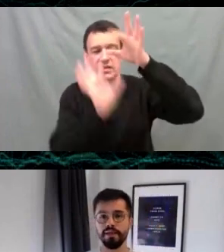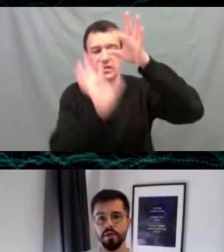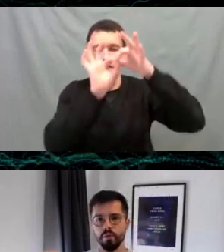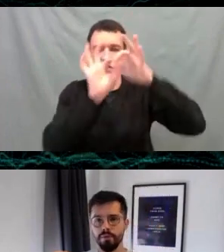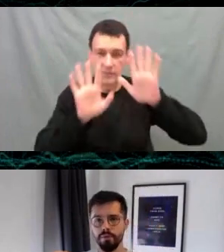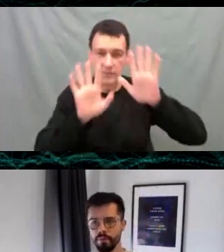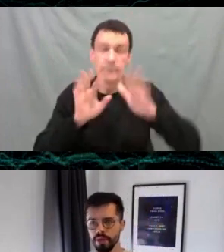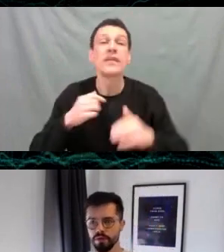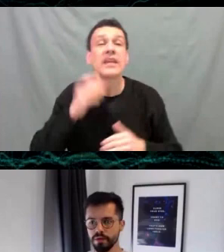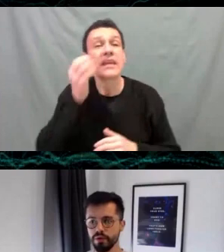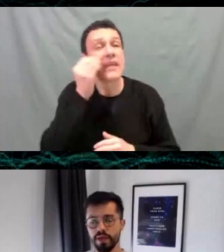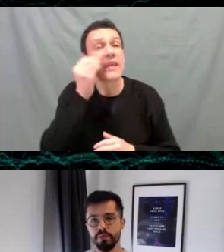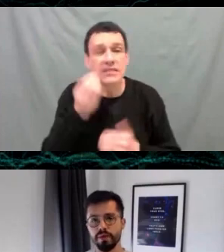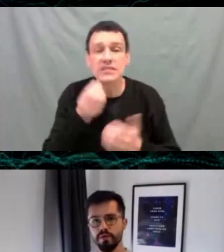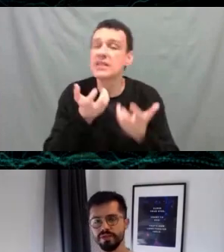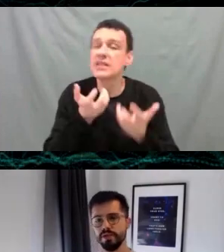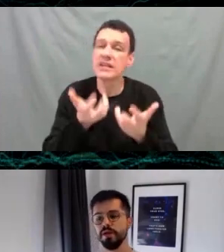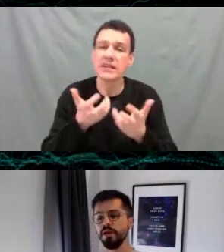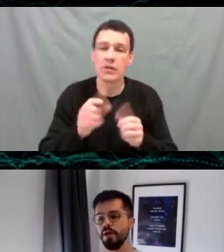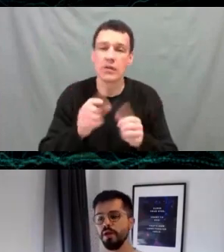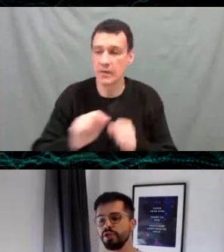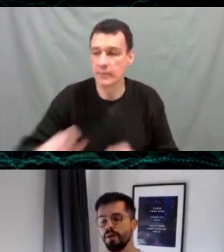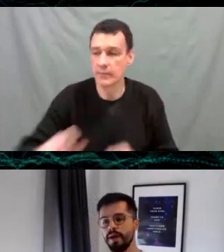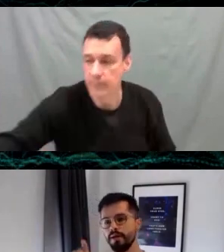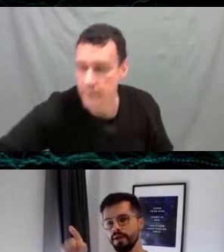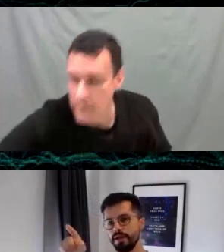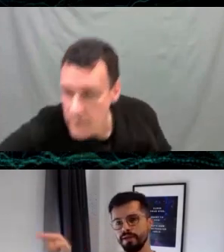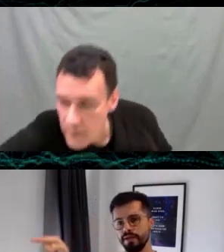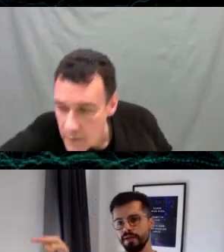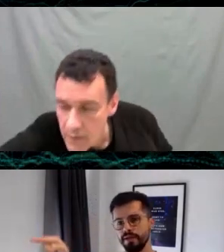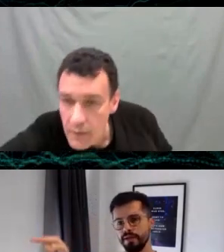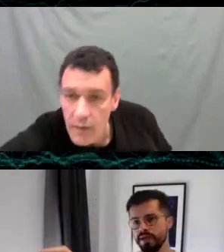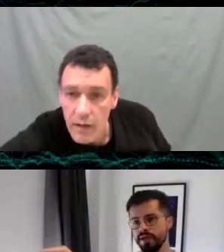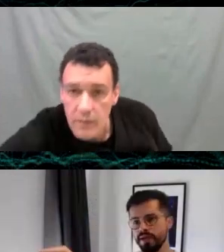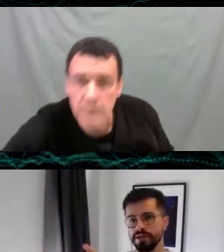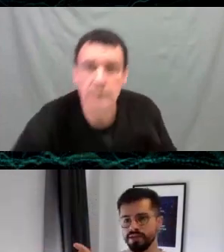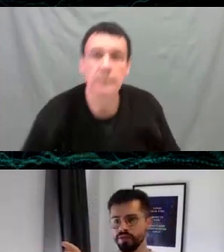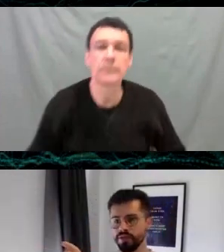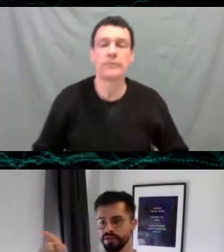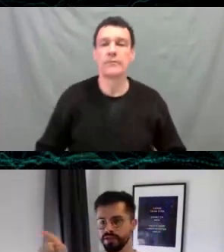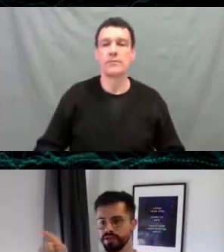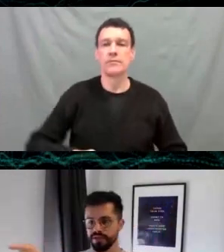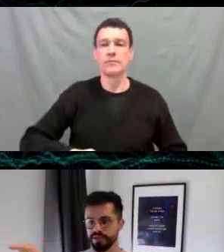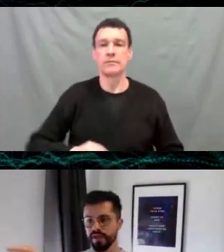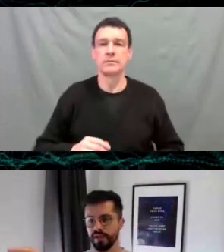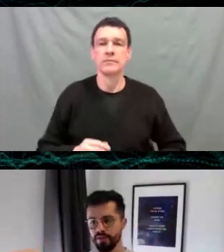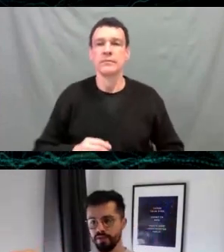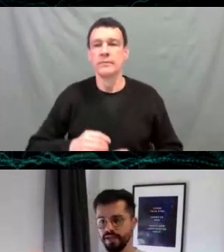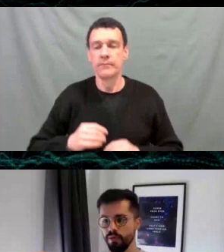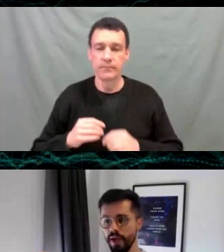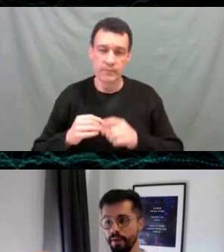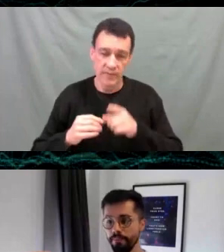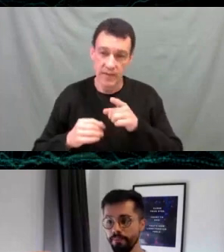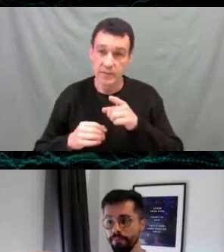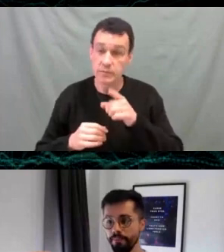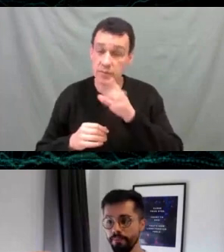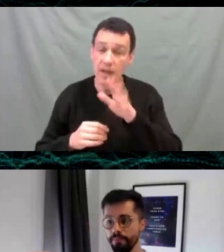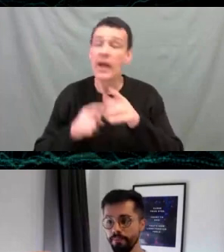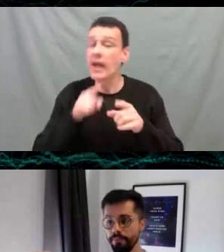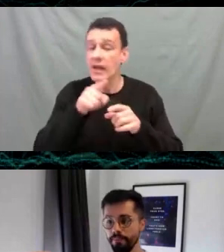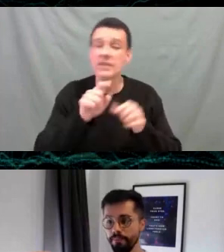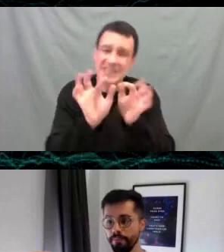esperando é que ele tem um 80 público eu vou fazer eu vou chamar sc2 essa tecido é bem simples que que ela tá fazendo